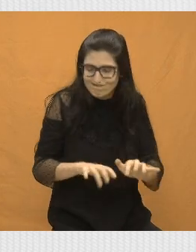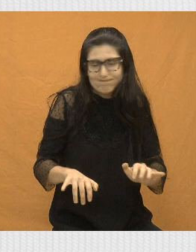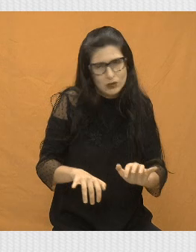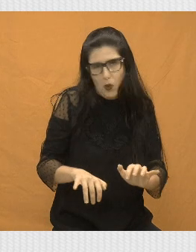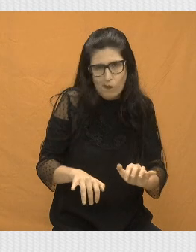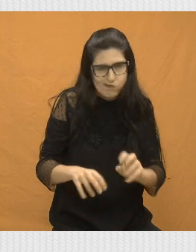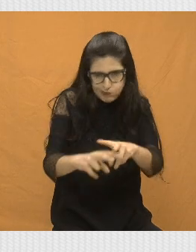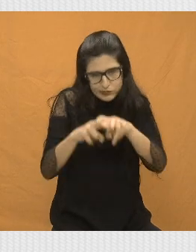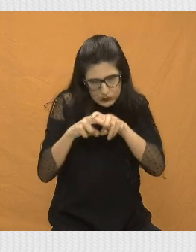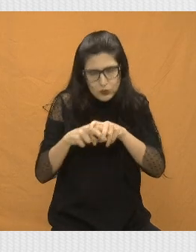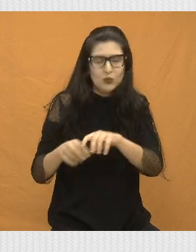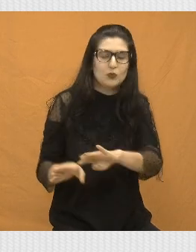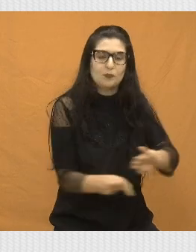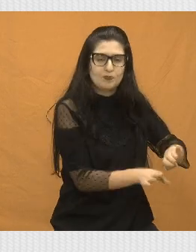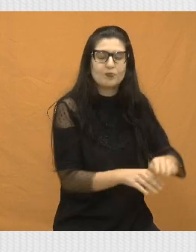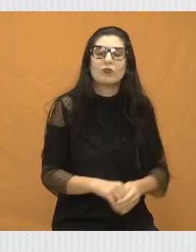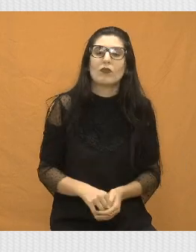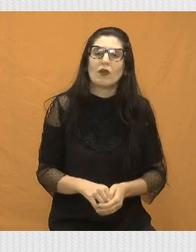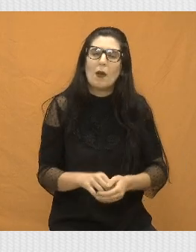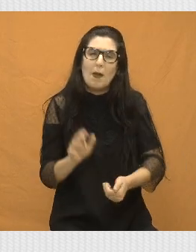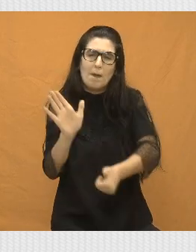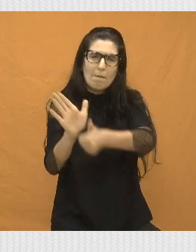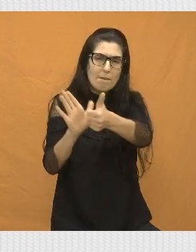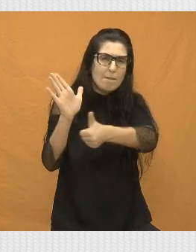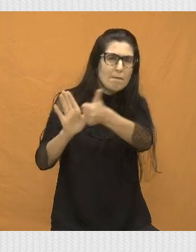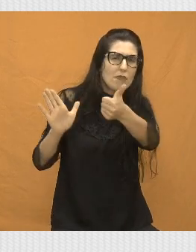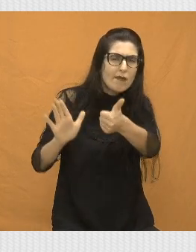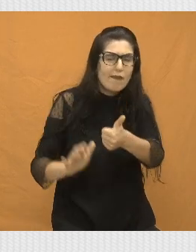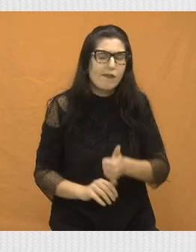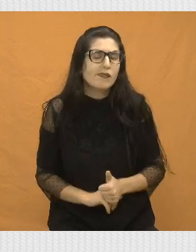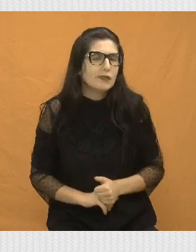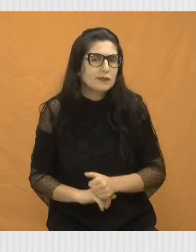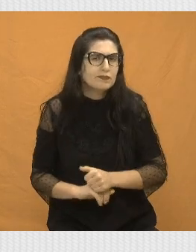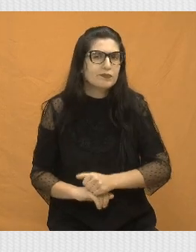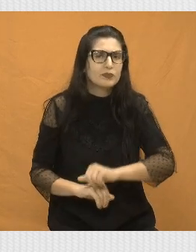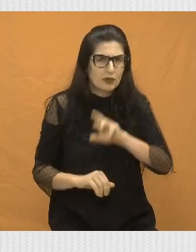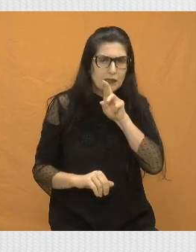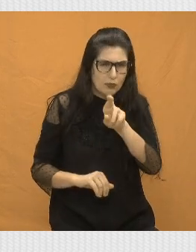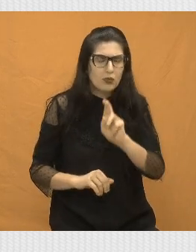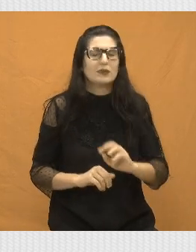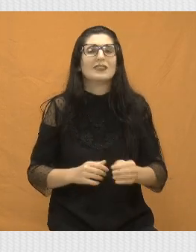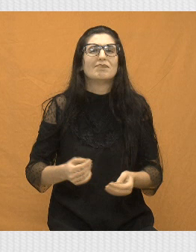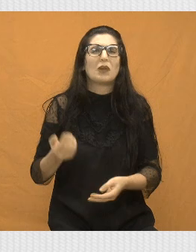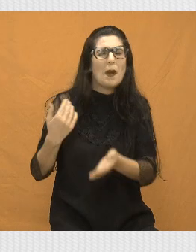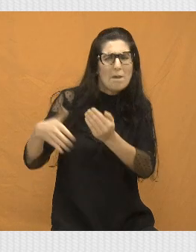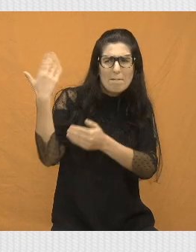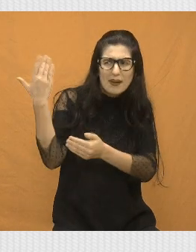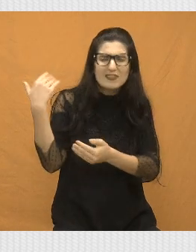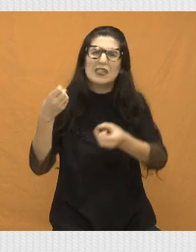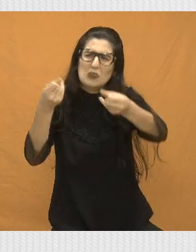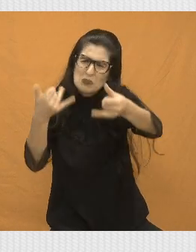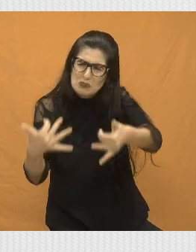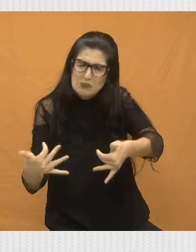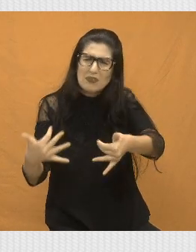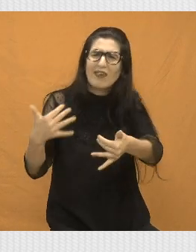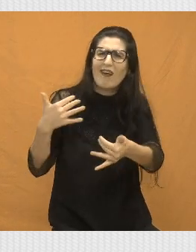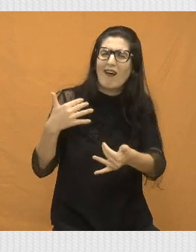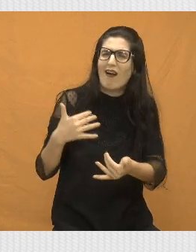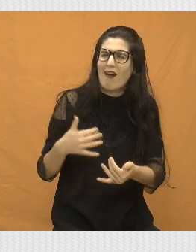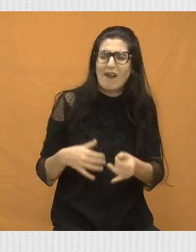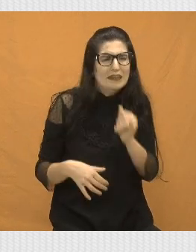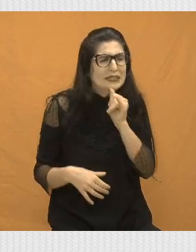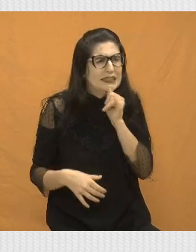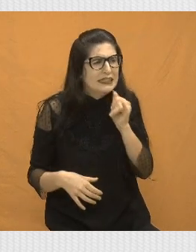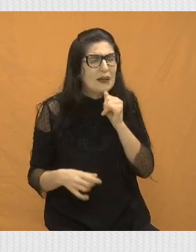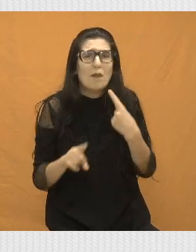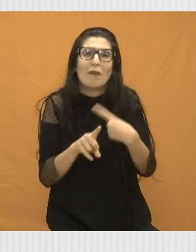Resultado primário. Como nas outras vezes anteriores eu trago sempre um exemplo, eu acho pertinente esse exemplo porque é um nome